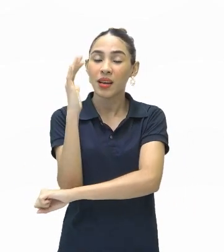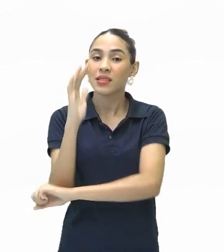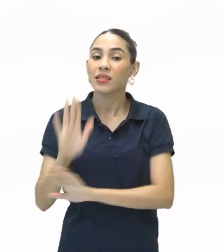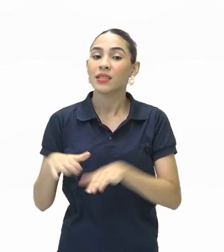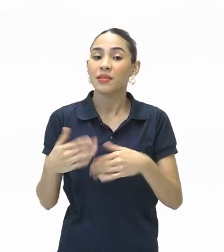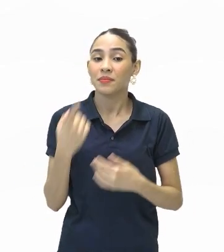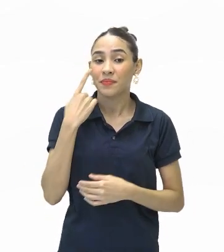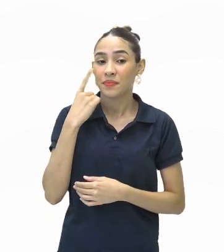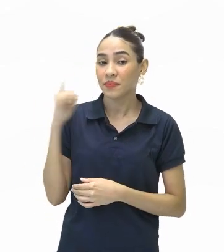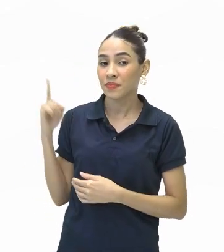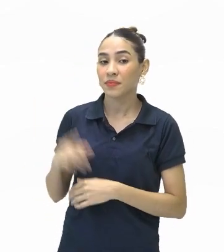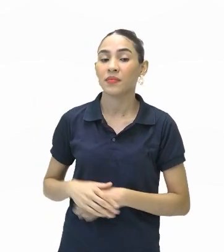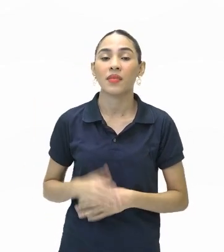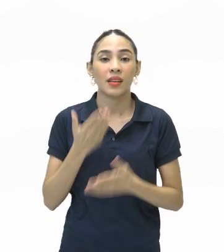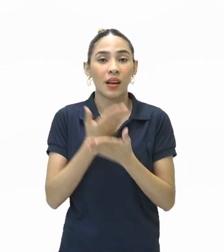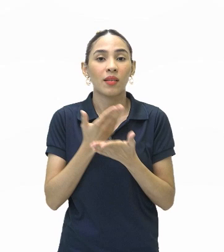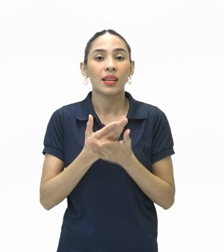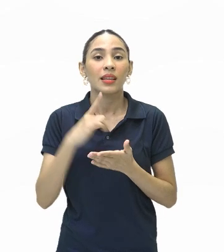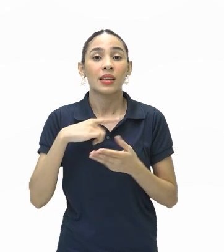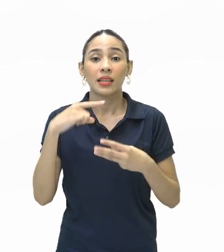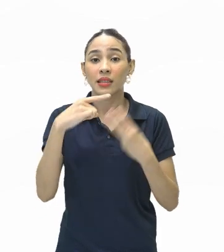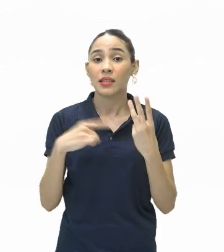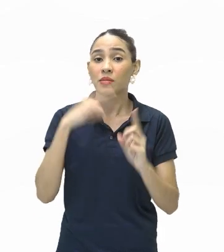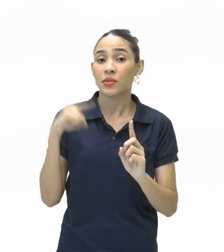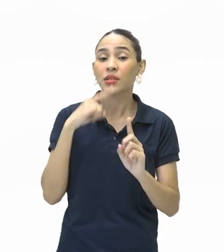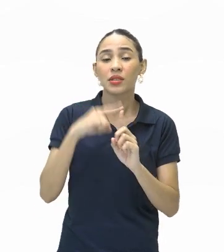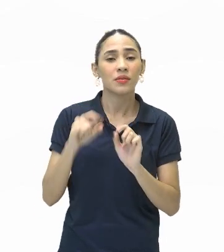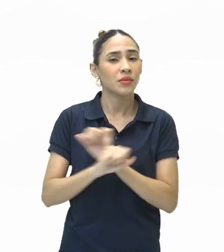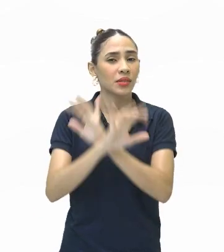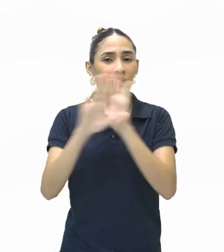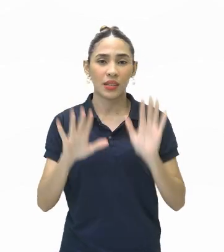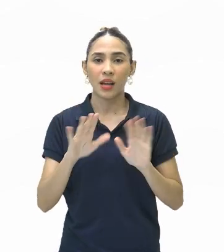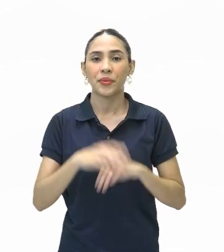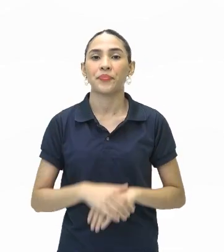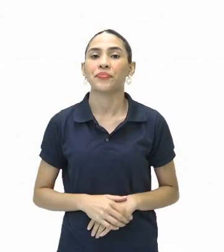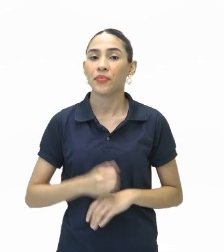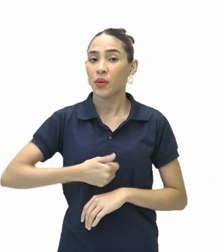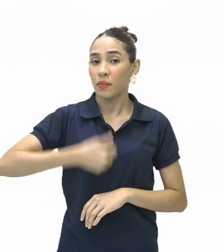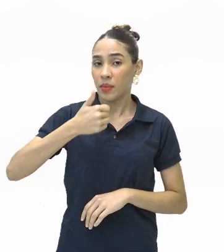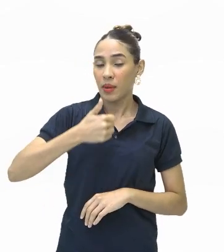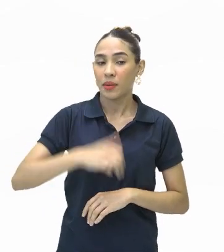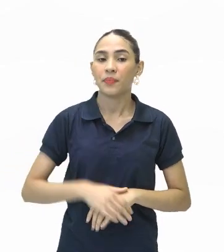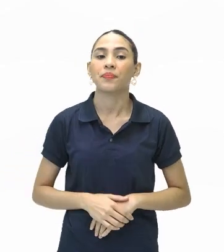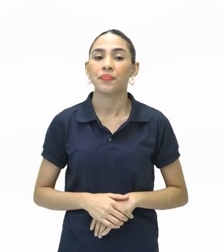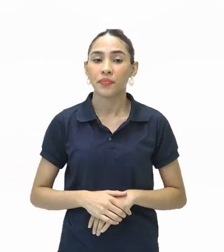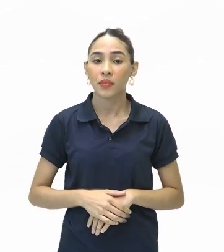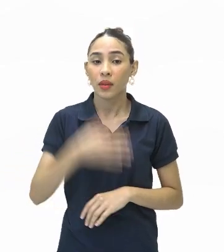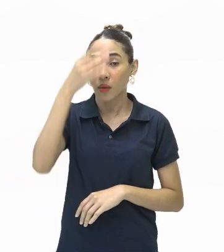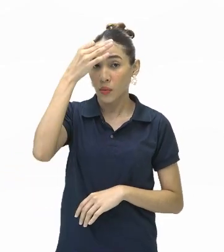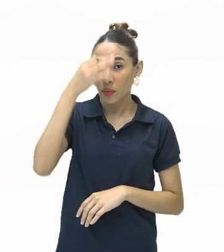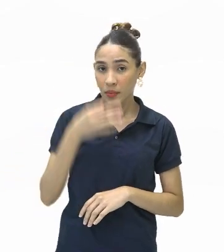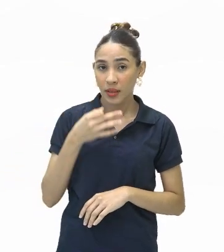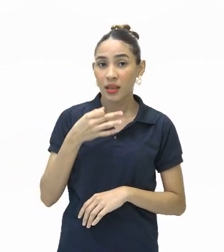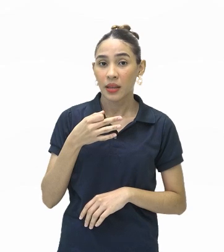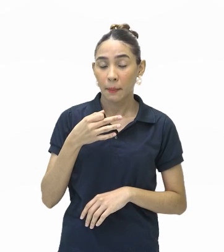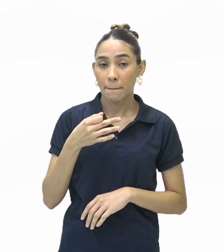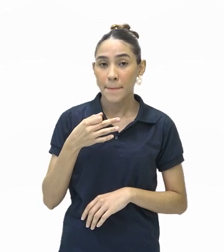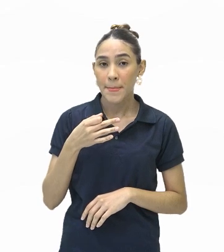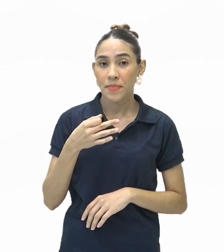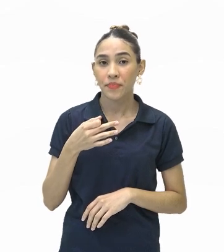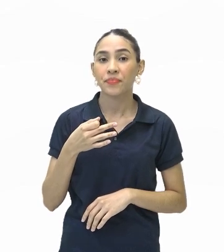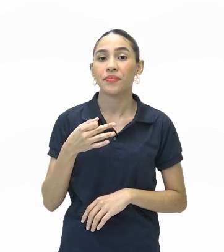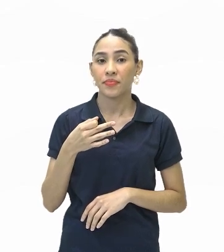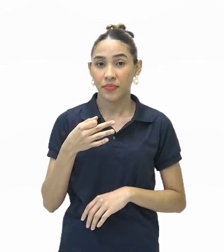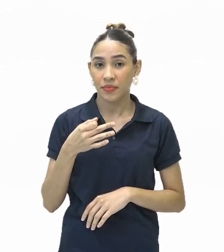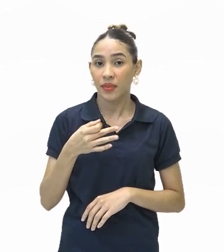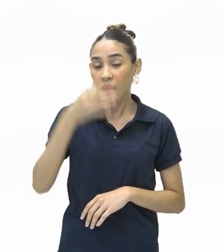vamos ver, olha só. Na nossa aula nós temos 3 objetivos claríssimos aqui. O primeiro é compreender,